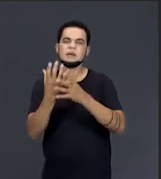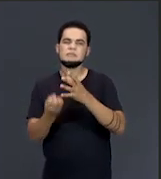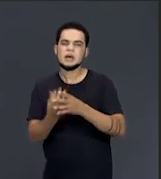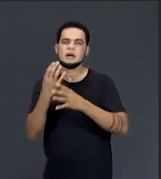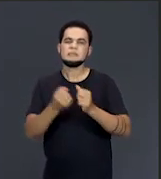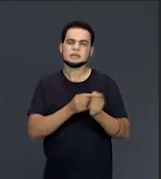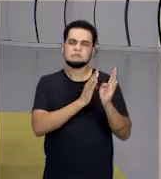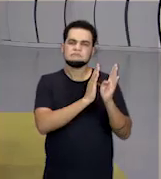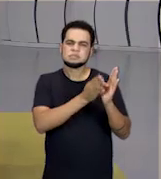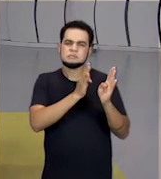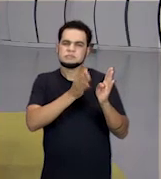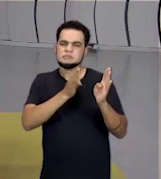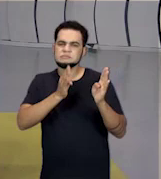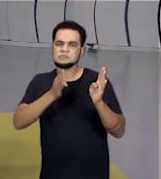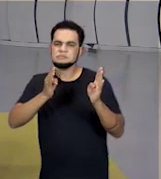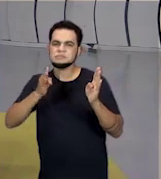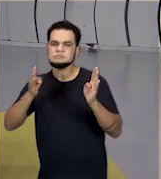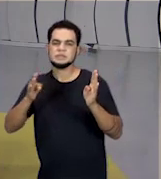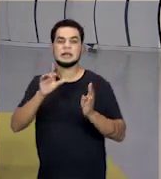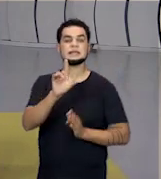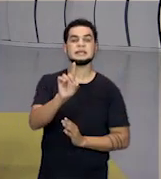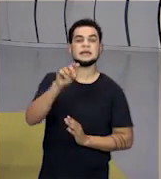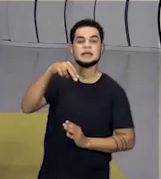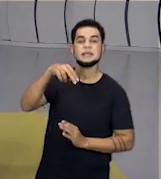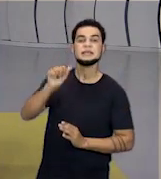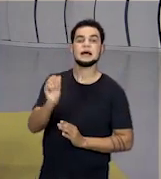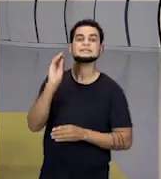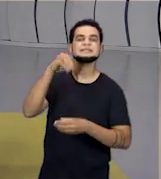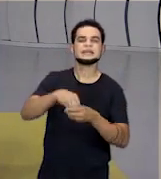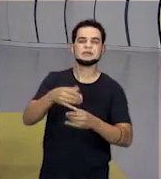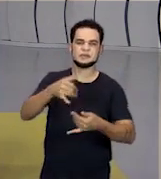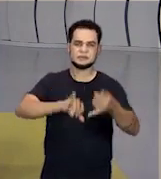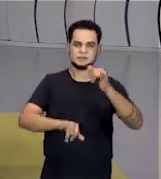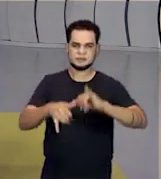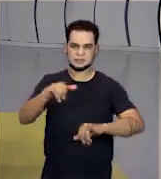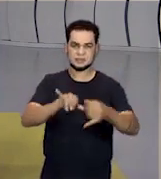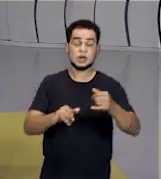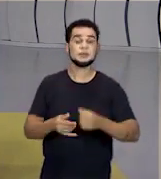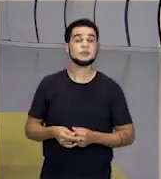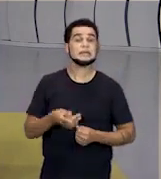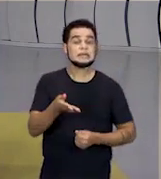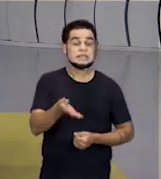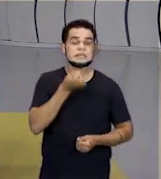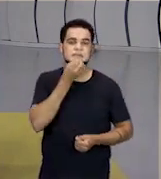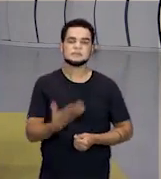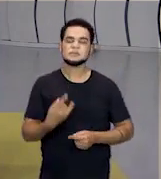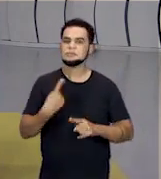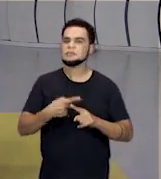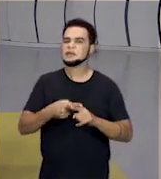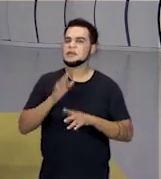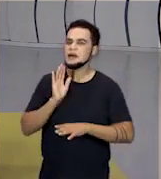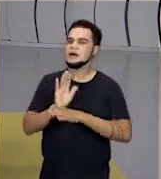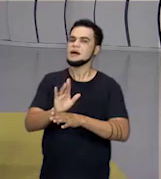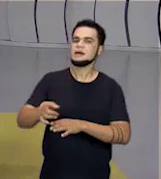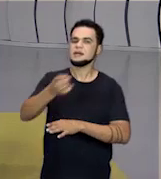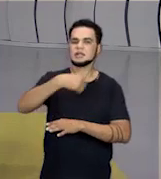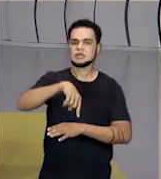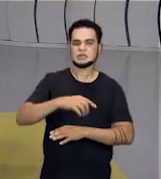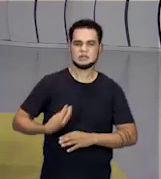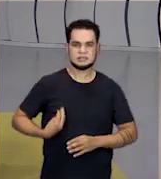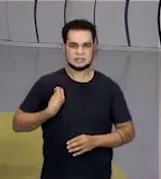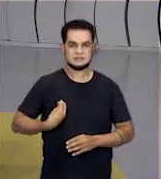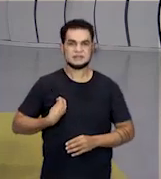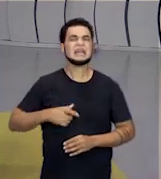em laboratório. Isso vai facilitar aí muito a nossa vida e nós temos aí